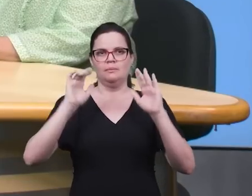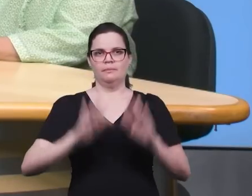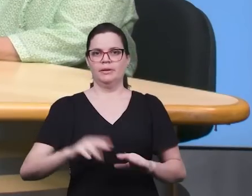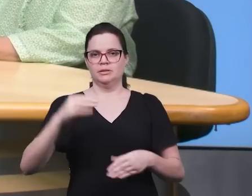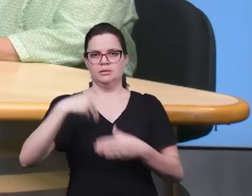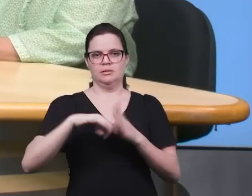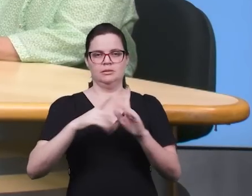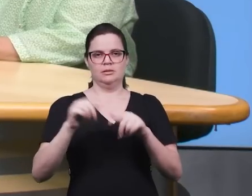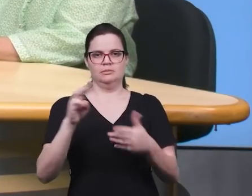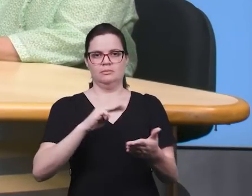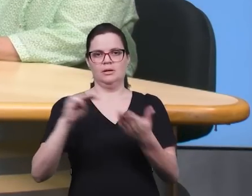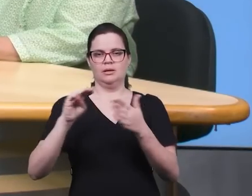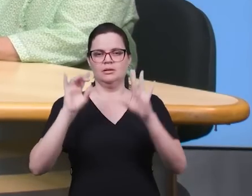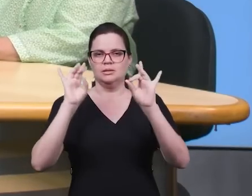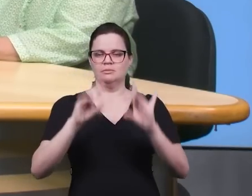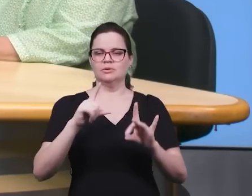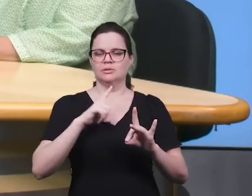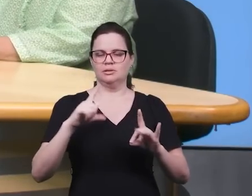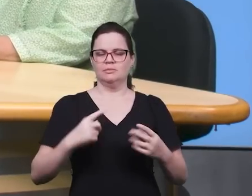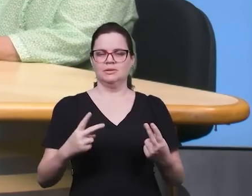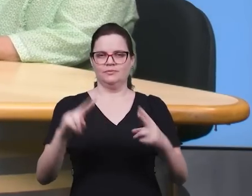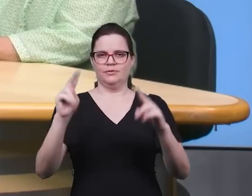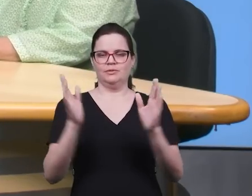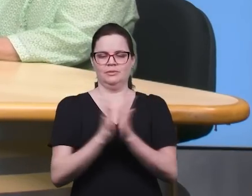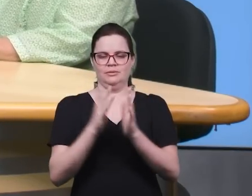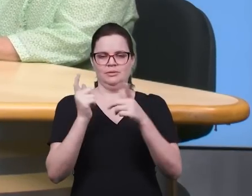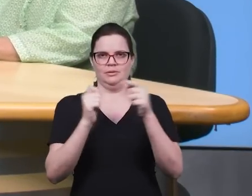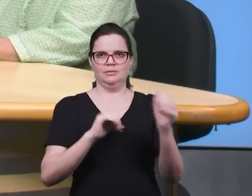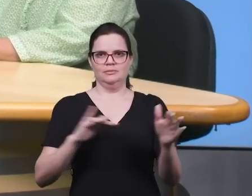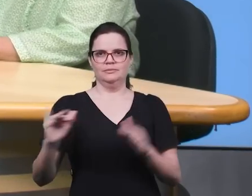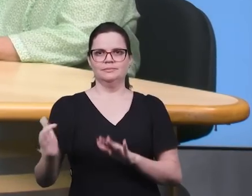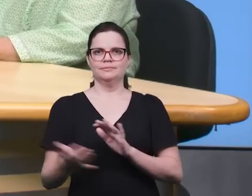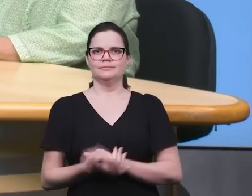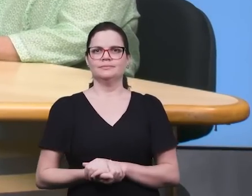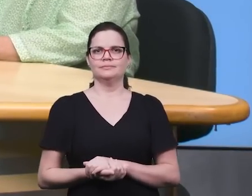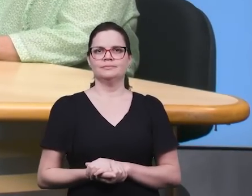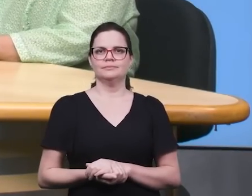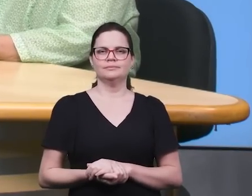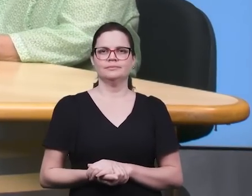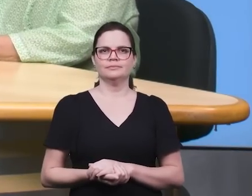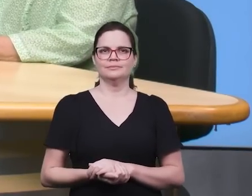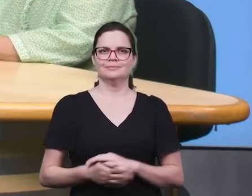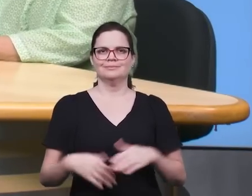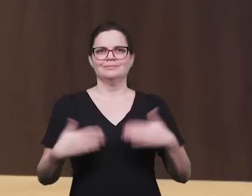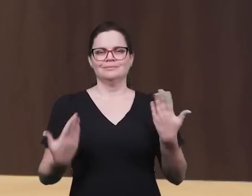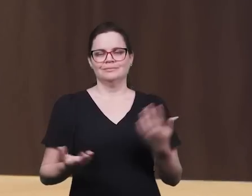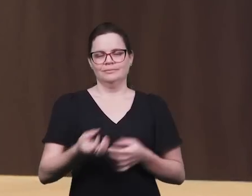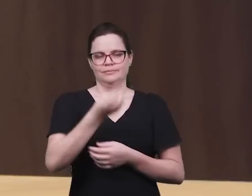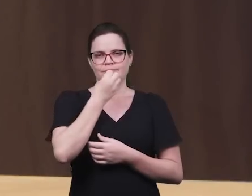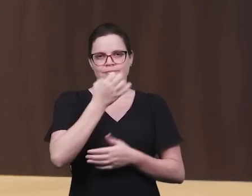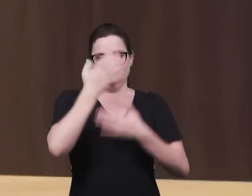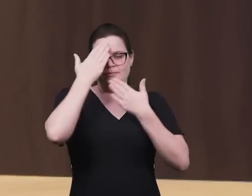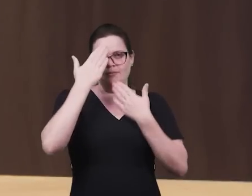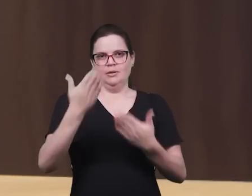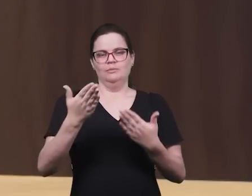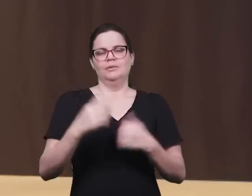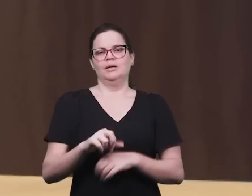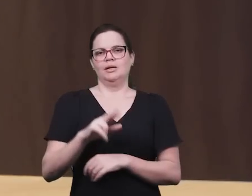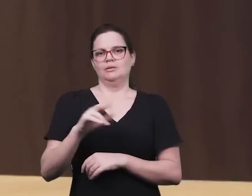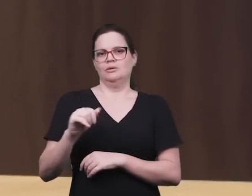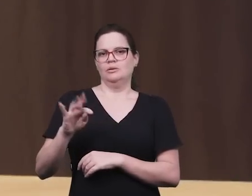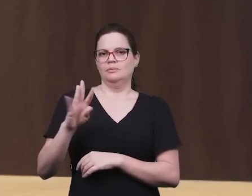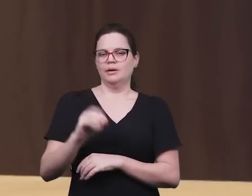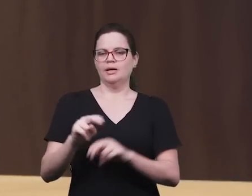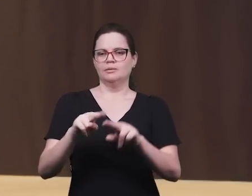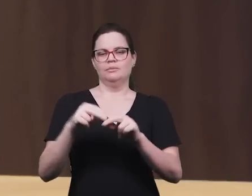né? E na Maranata, em especial, nós temos tido essa vitória. Louvado seja o nome do Senhor. Bom, muito bom. Obrigada,